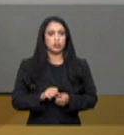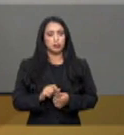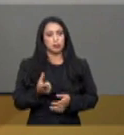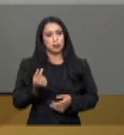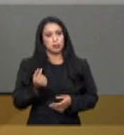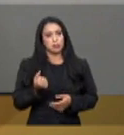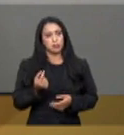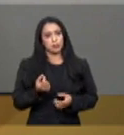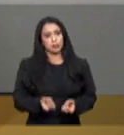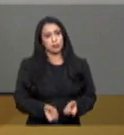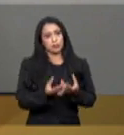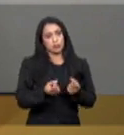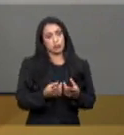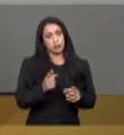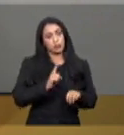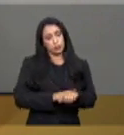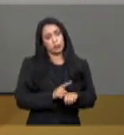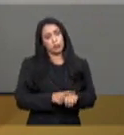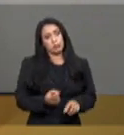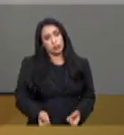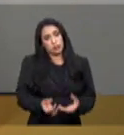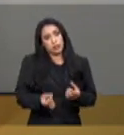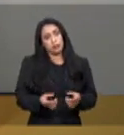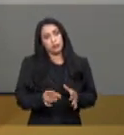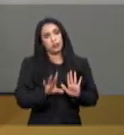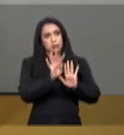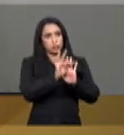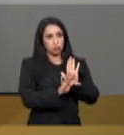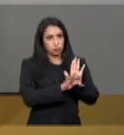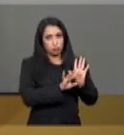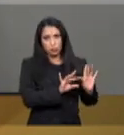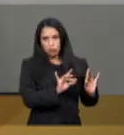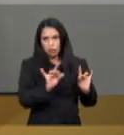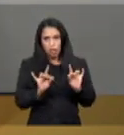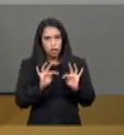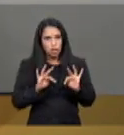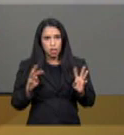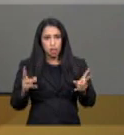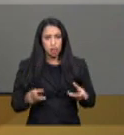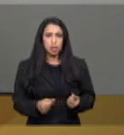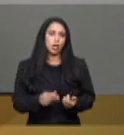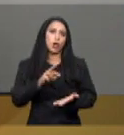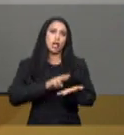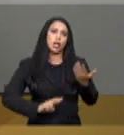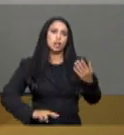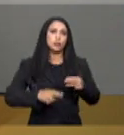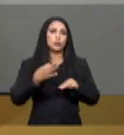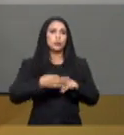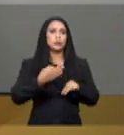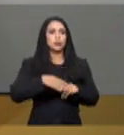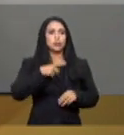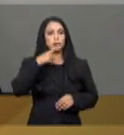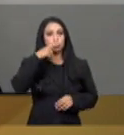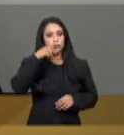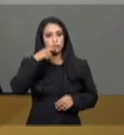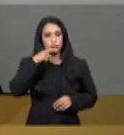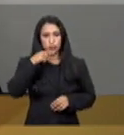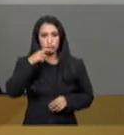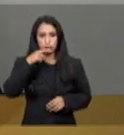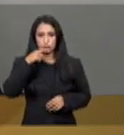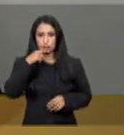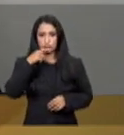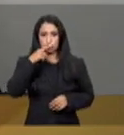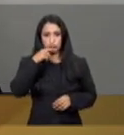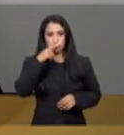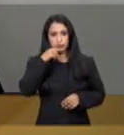pelo vendedor na operação. Eu transcrevo a íntegra, relator ministro Gilmar Mendes, Tribunal Pleno, foi julgado